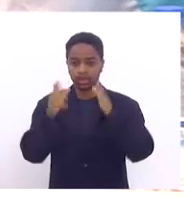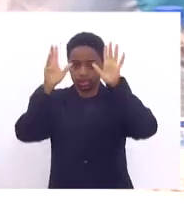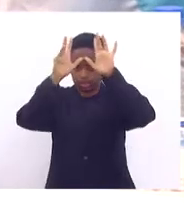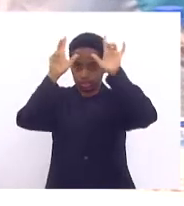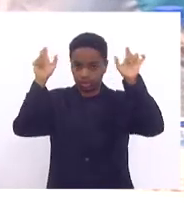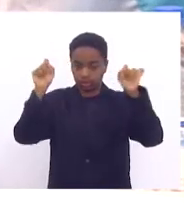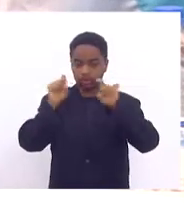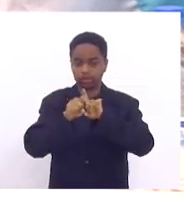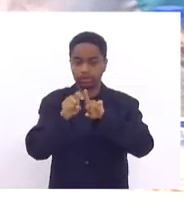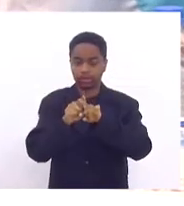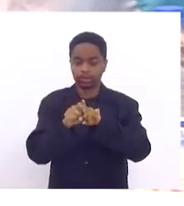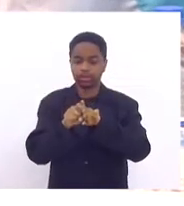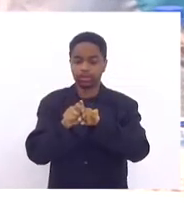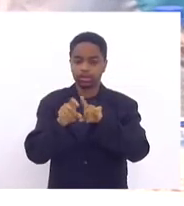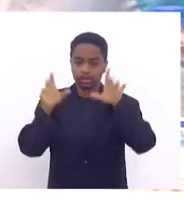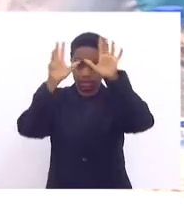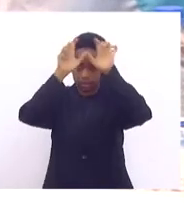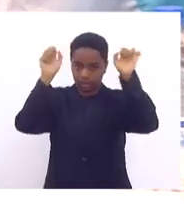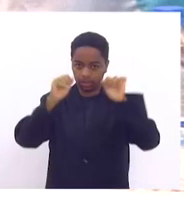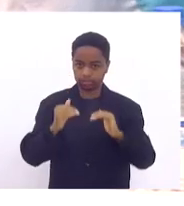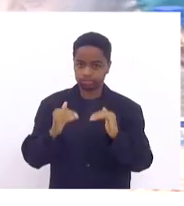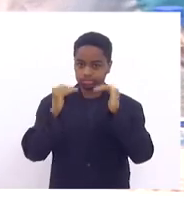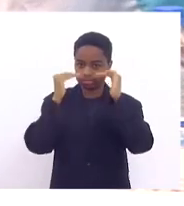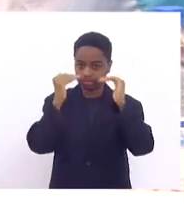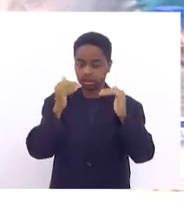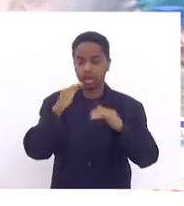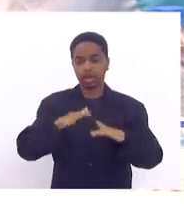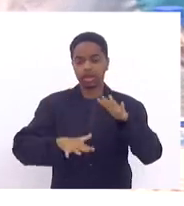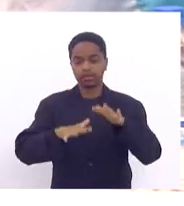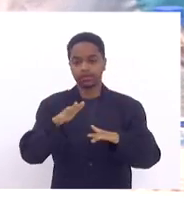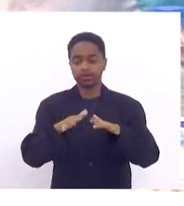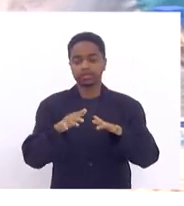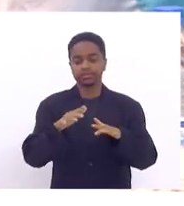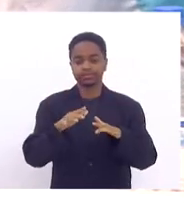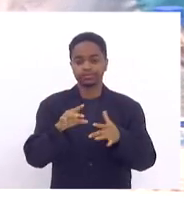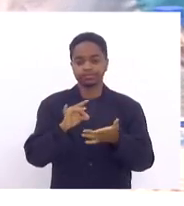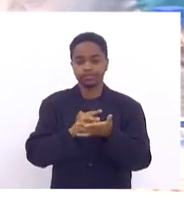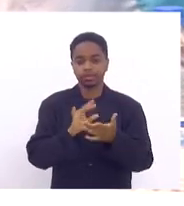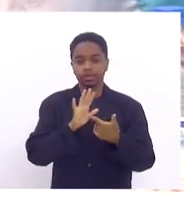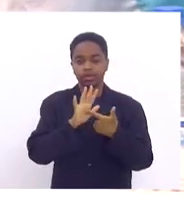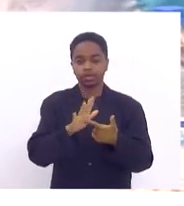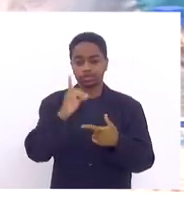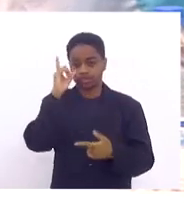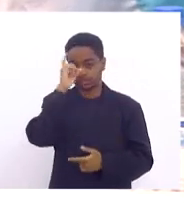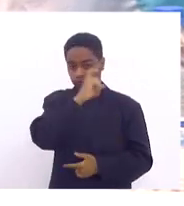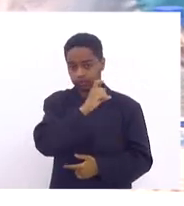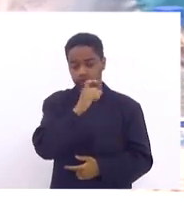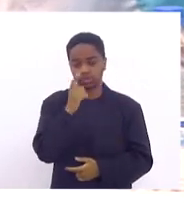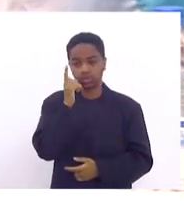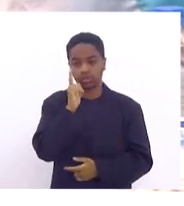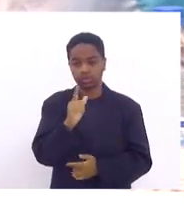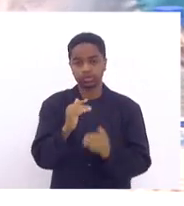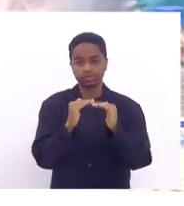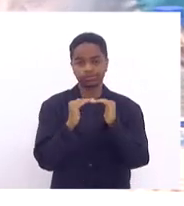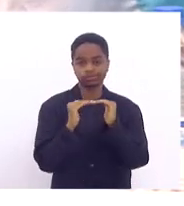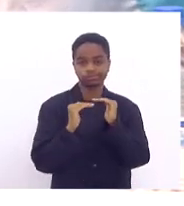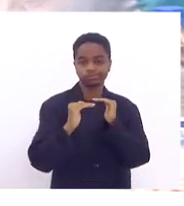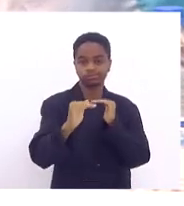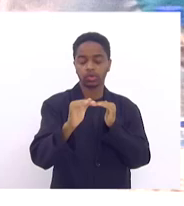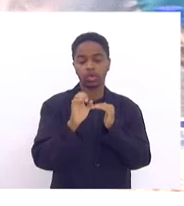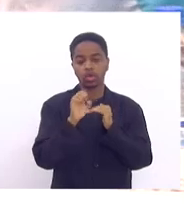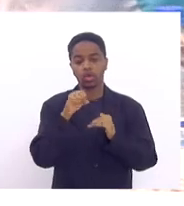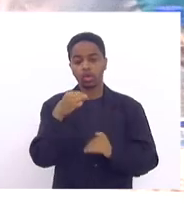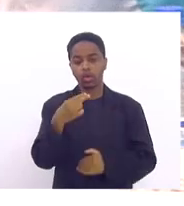inclusive do Supremo Tribunal Federal várias vezes torna difícil que haja alguma uma maior estabilidade ou